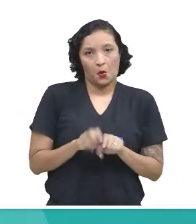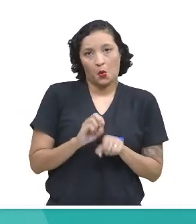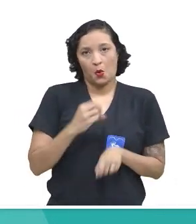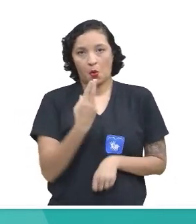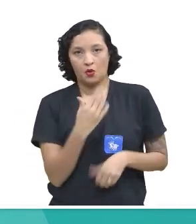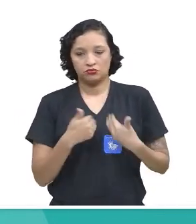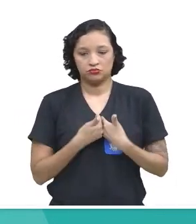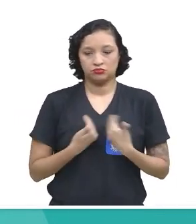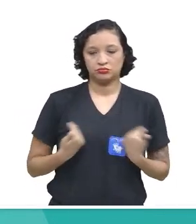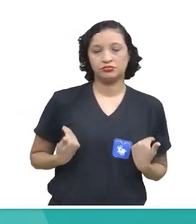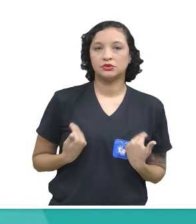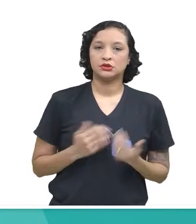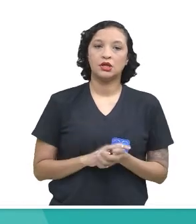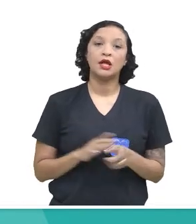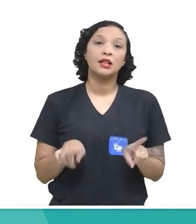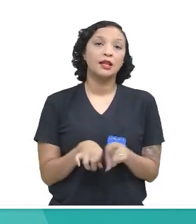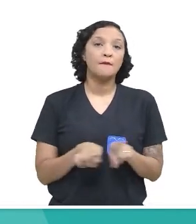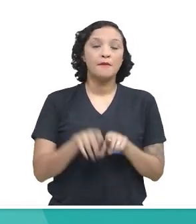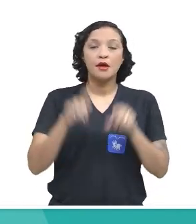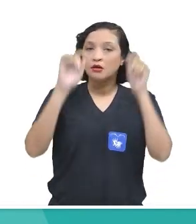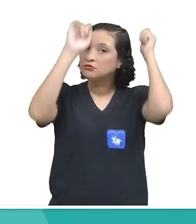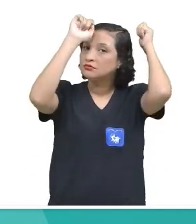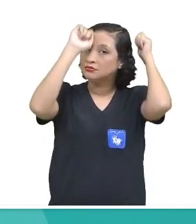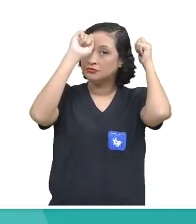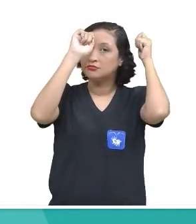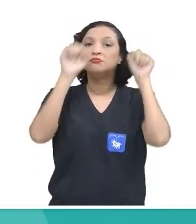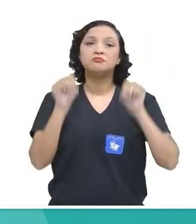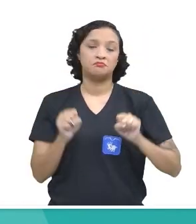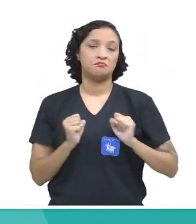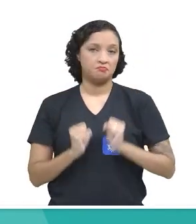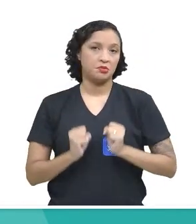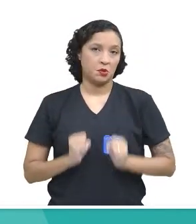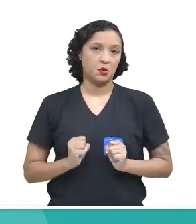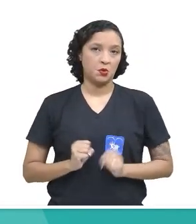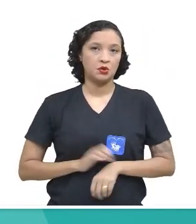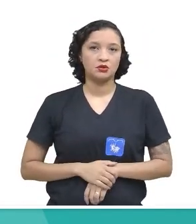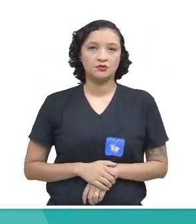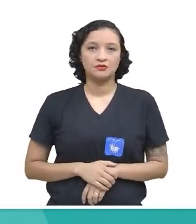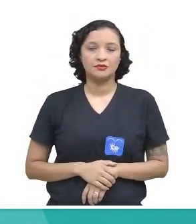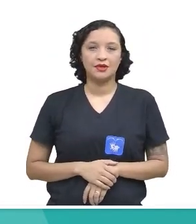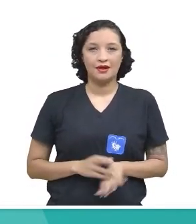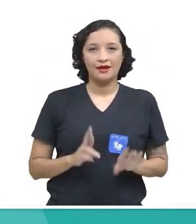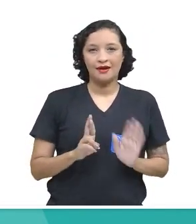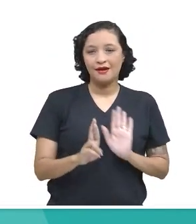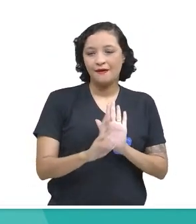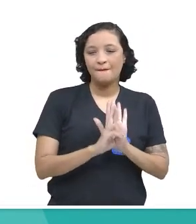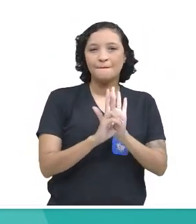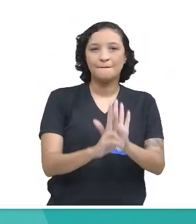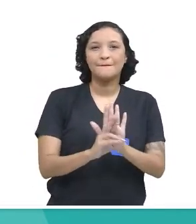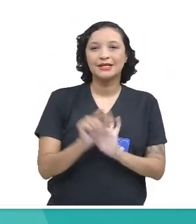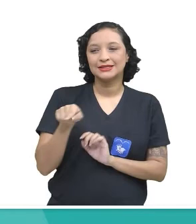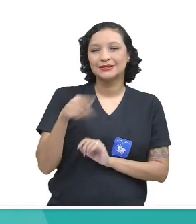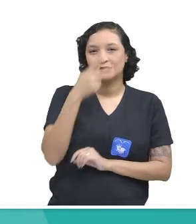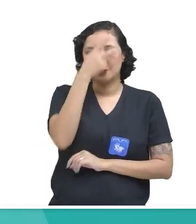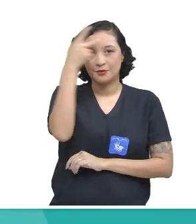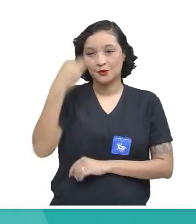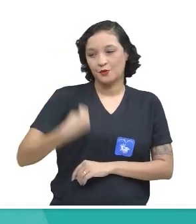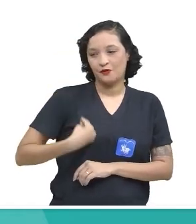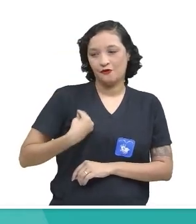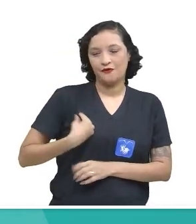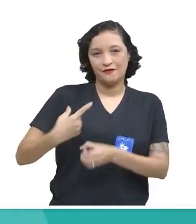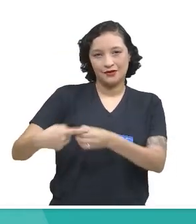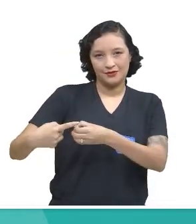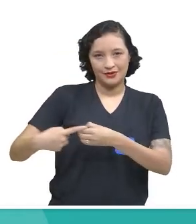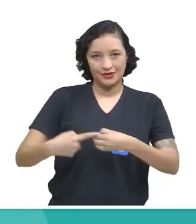cabeça, né? Mostrando ali, representando os ribeirinhos, os caboclos, tá certo? Então, aqui são